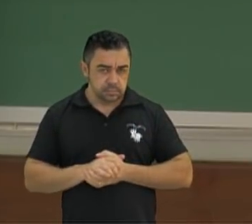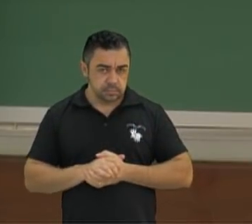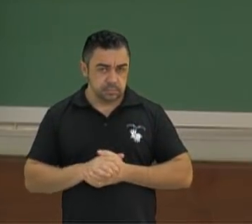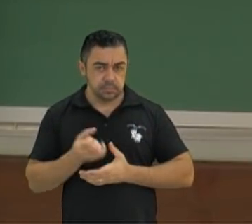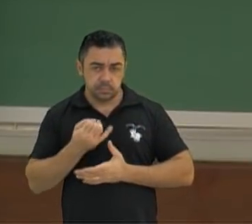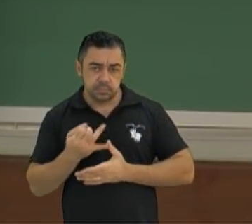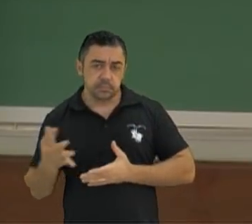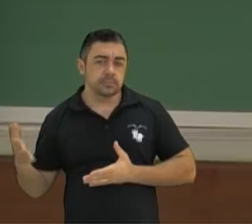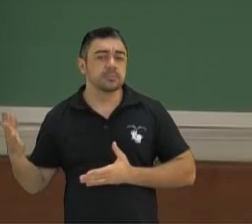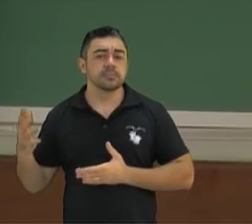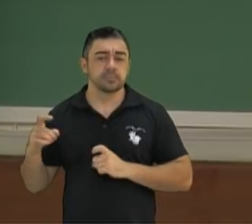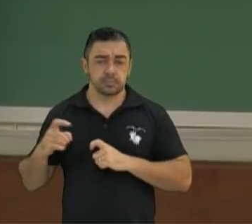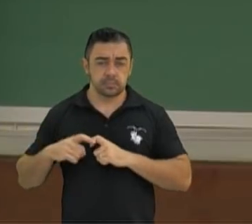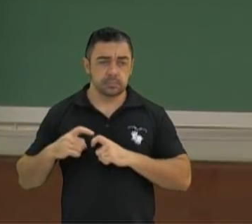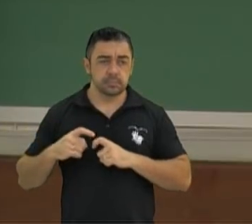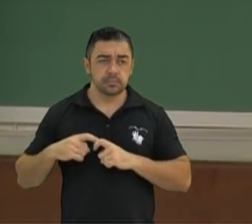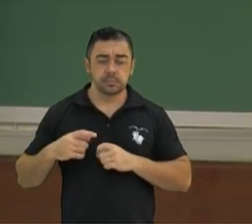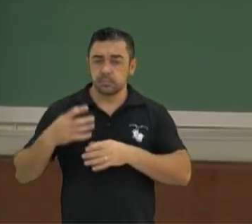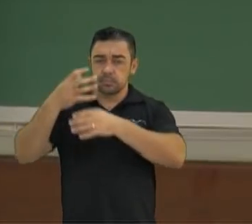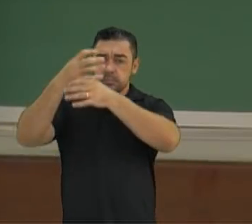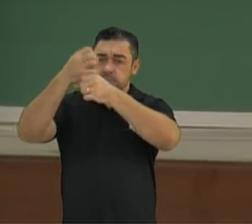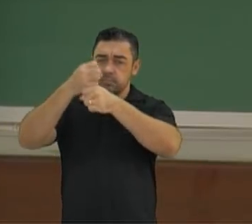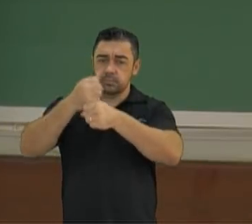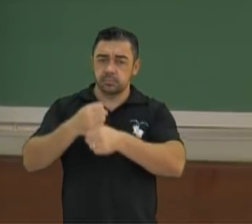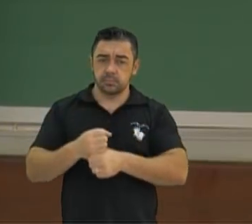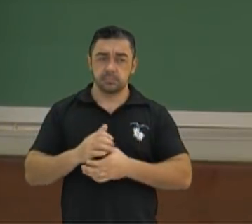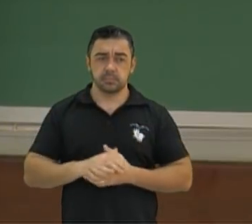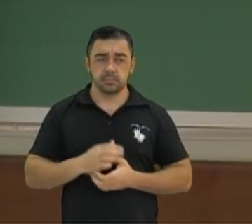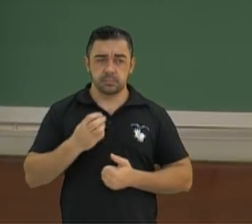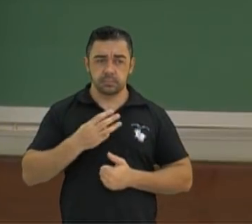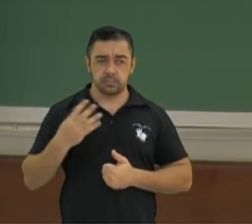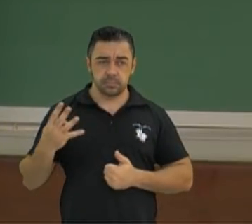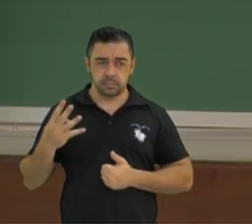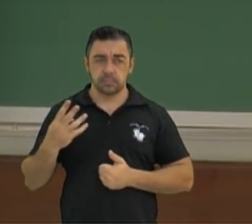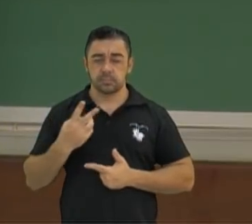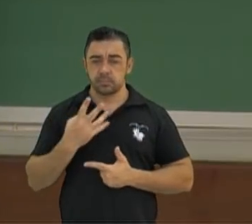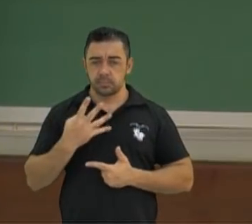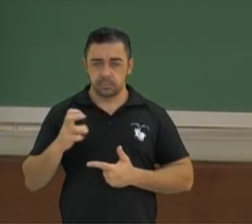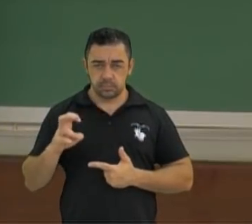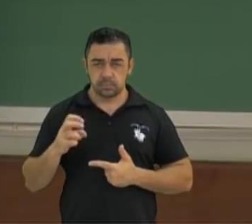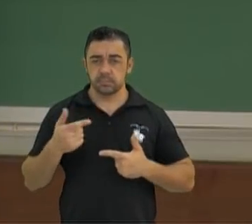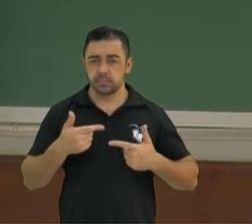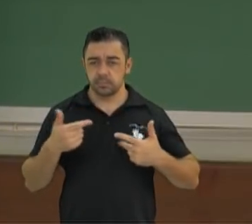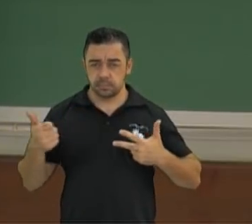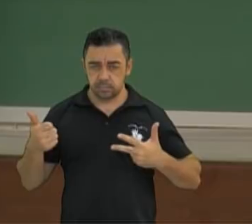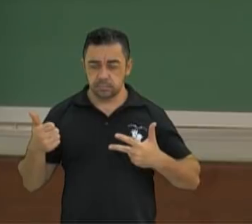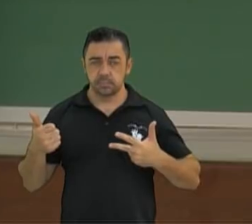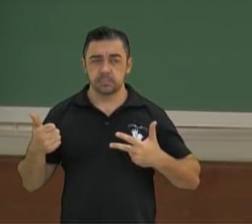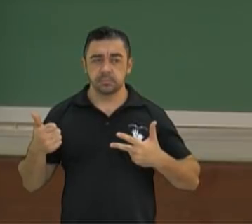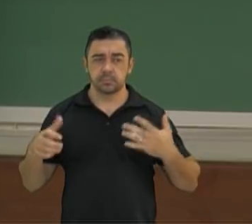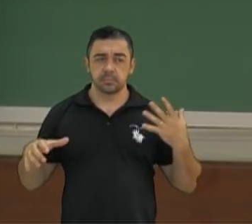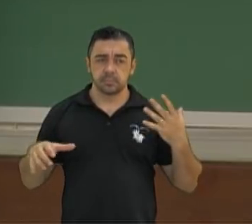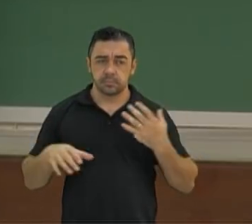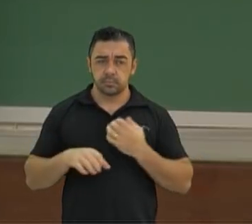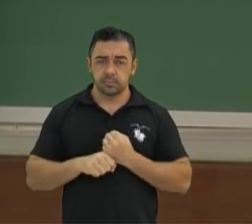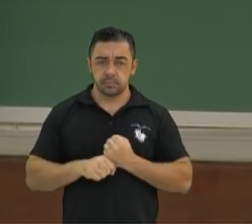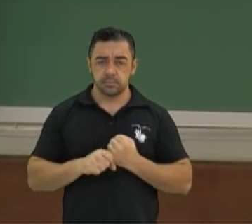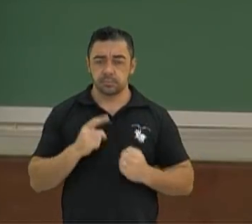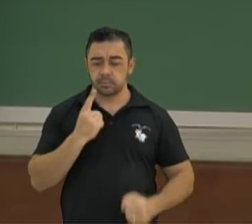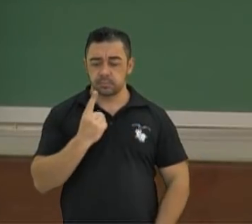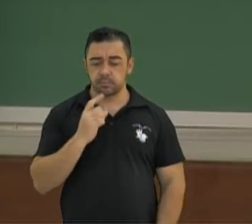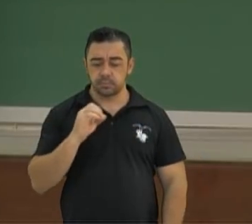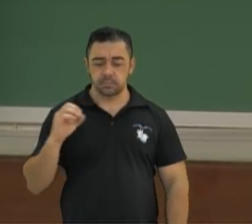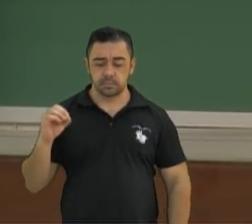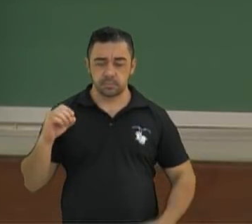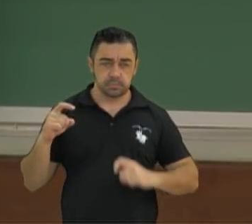de médicos, você vai somar aqui, né? 34 mais 45 mais 21. Então, no total, são